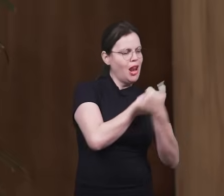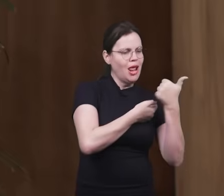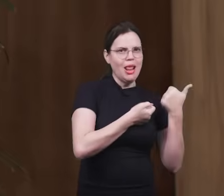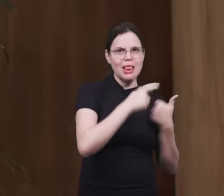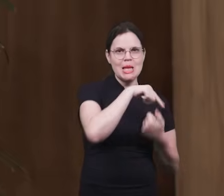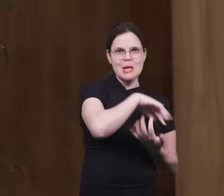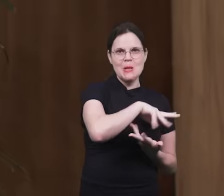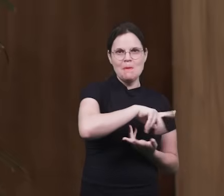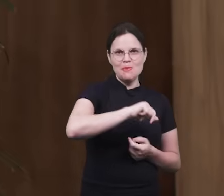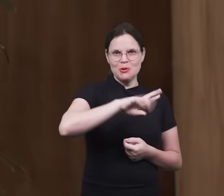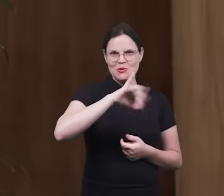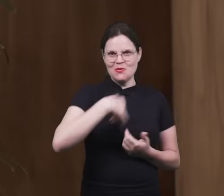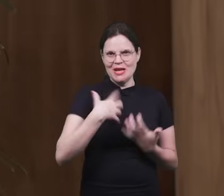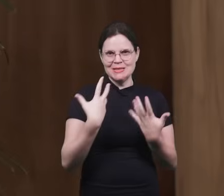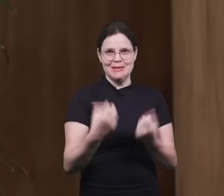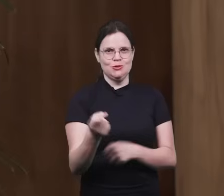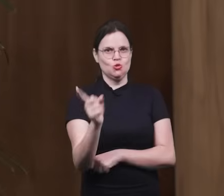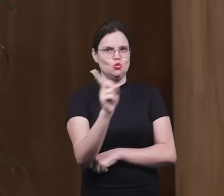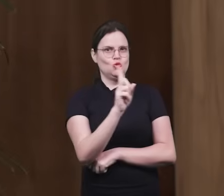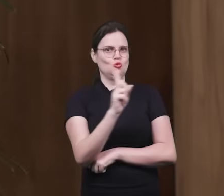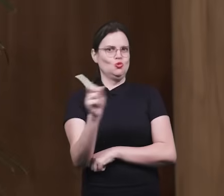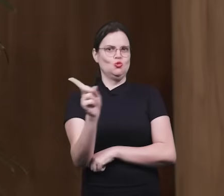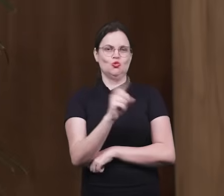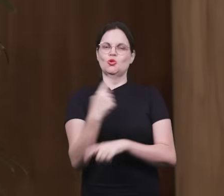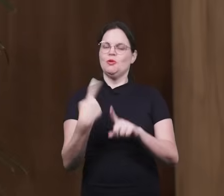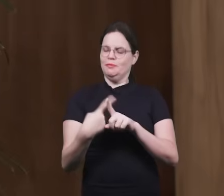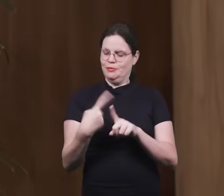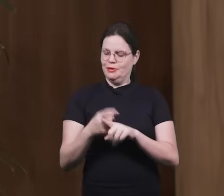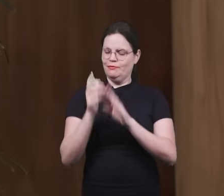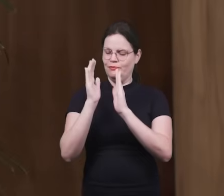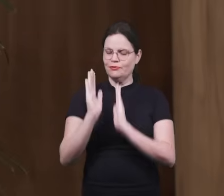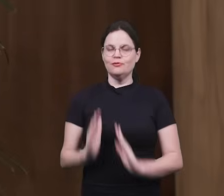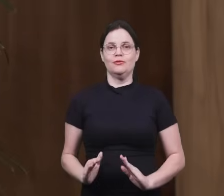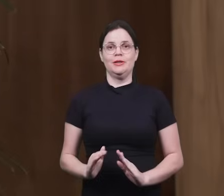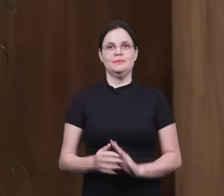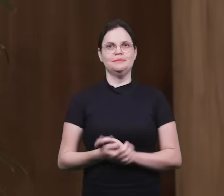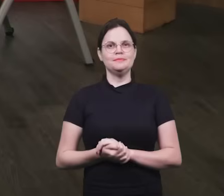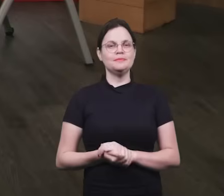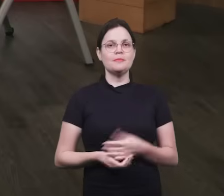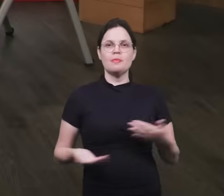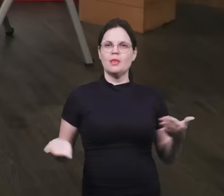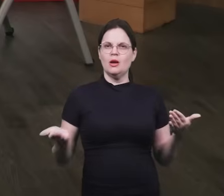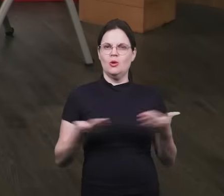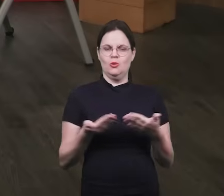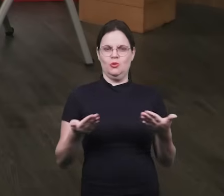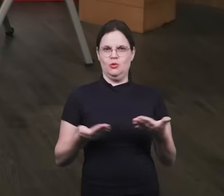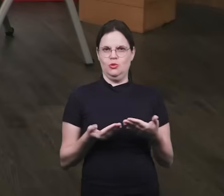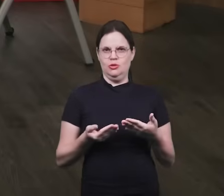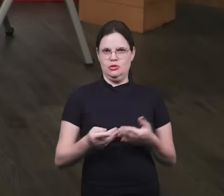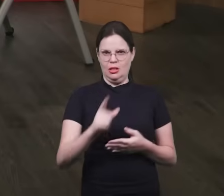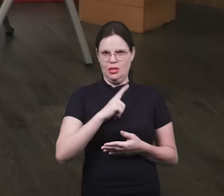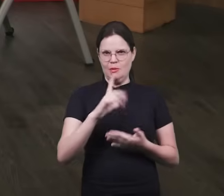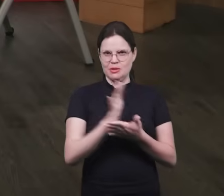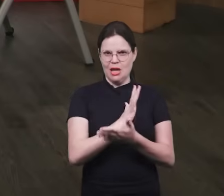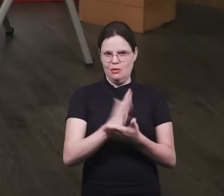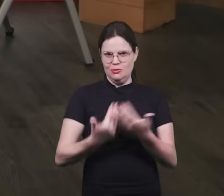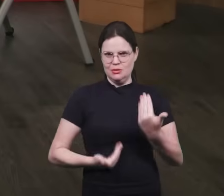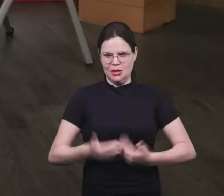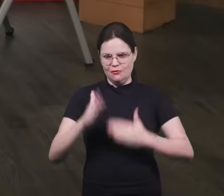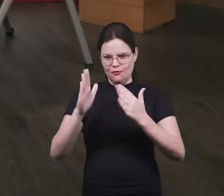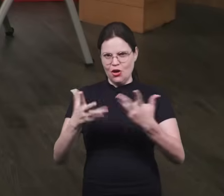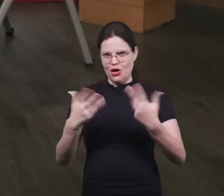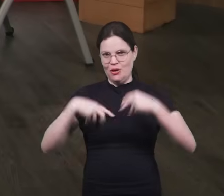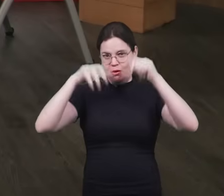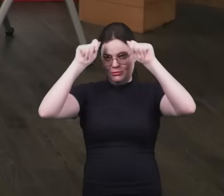imperadores desta vida. E, pastor Júlio, nós podemos dizer que nos dias de hoje nós temos Antipas?